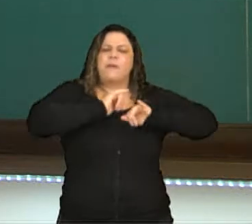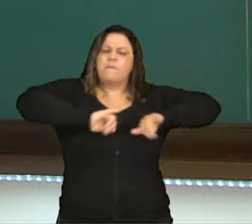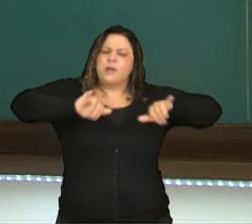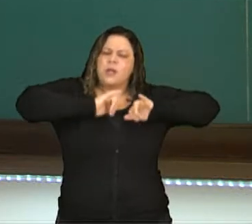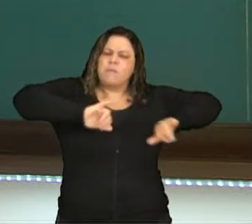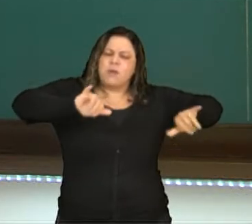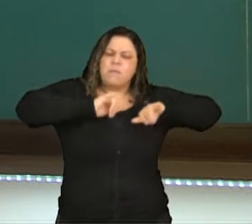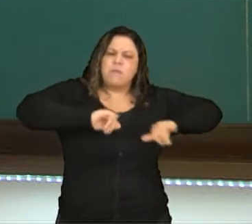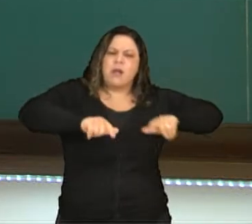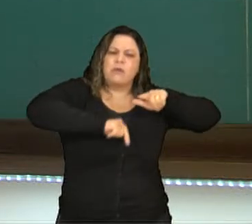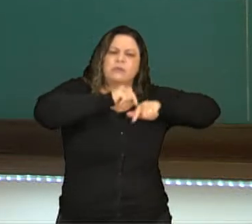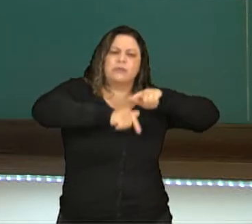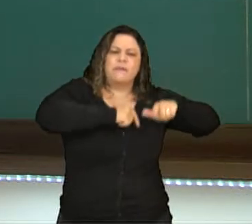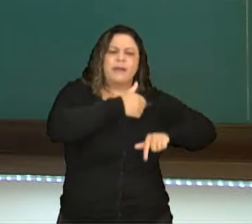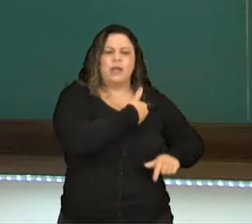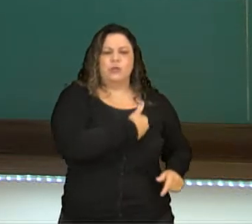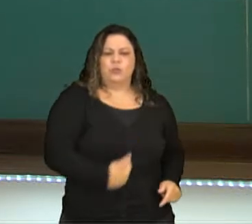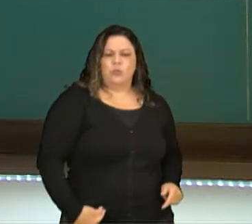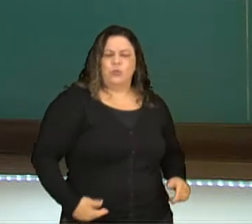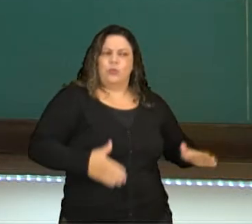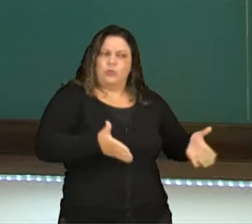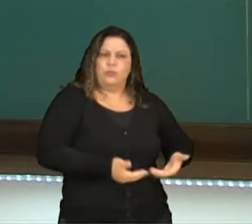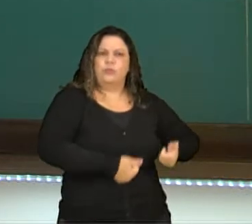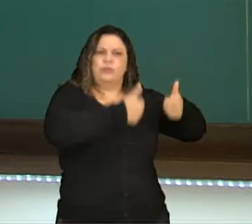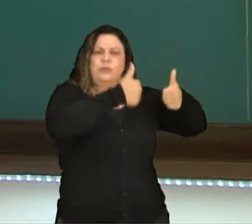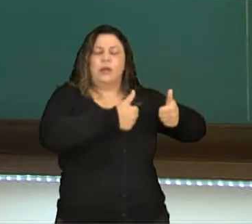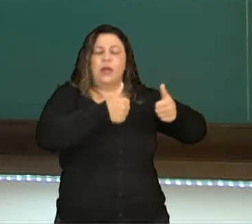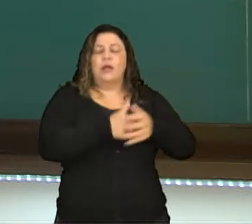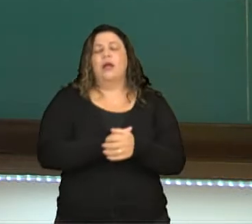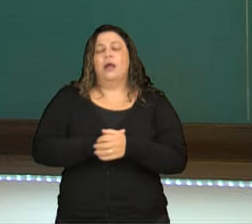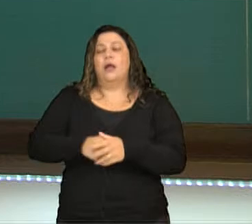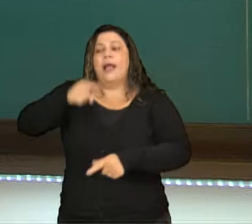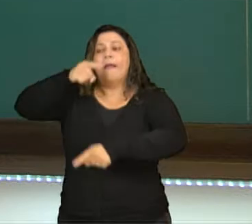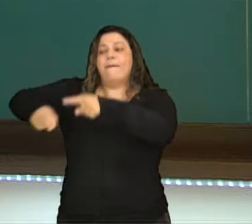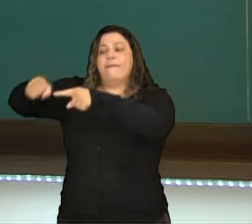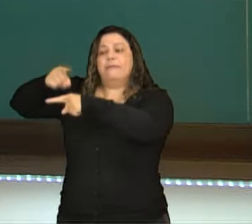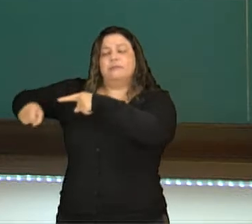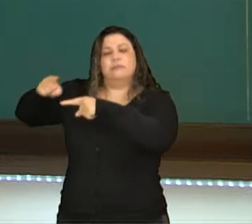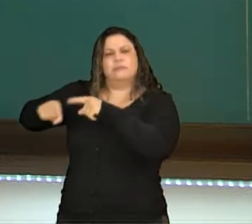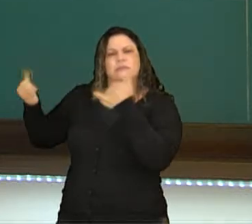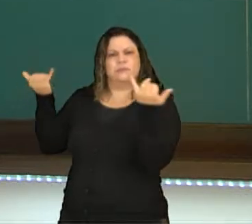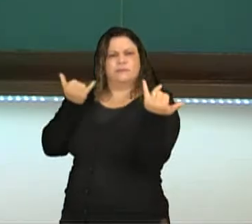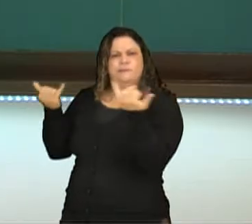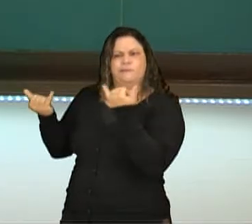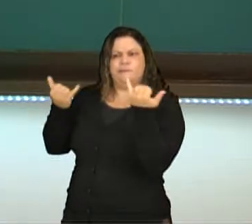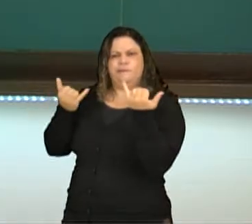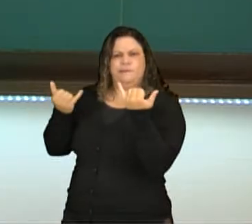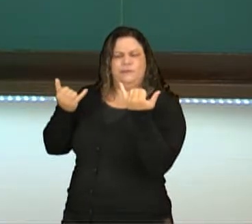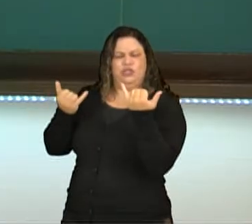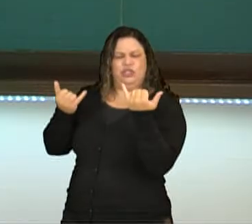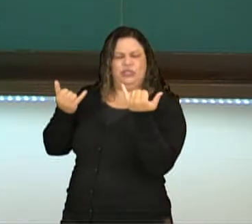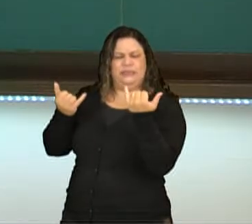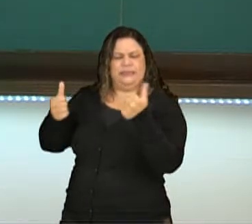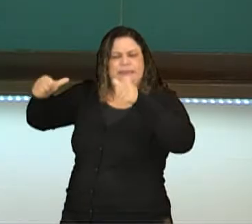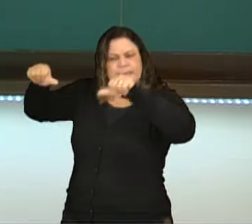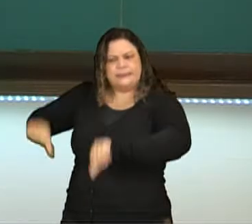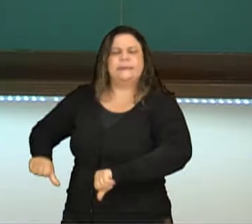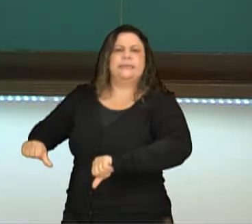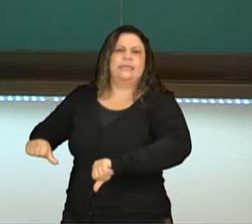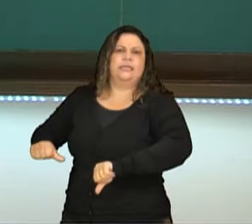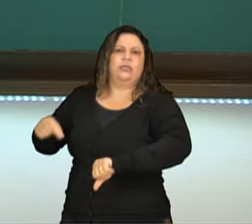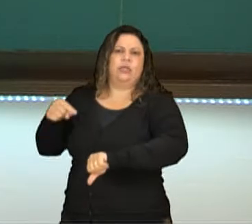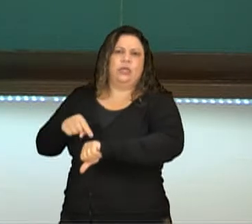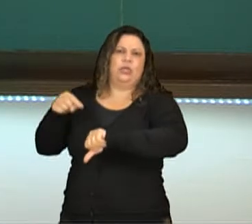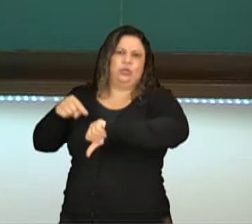governo e, ao mesmo tempo, impedindo notícias negativas em relação ao governo. É o auge do populismo de Getúlio